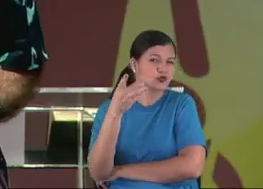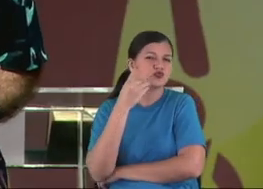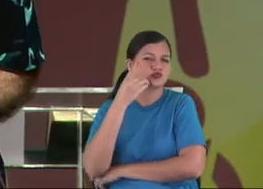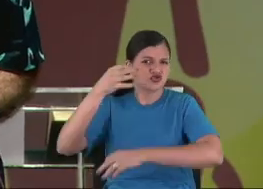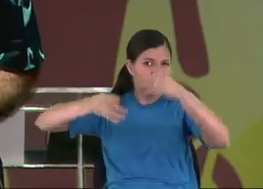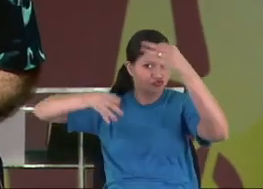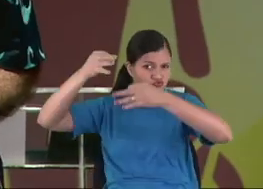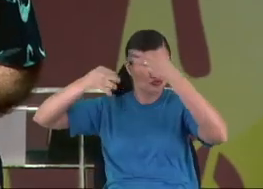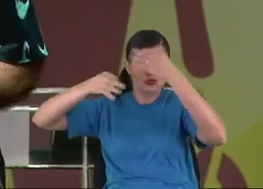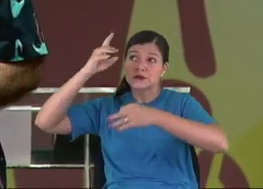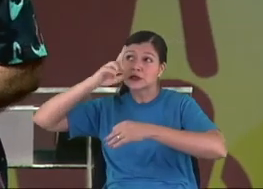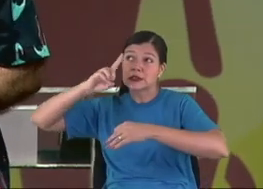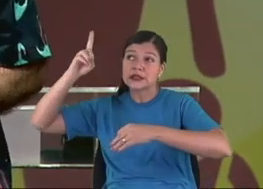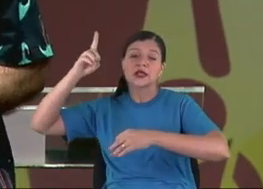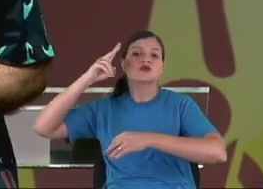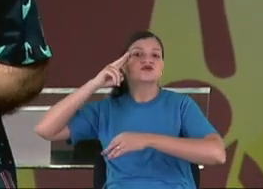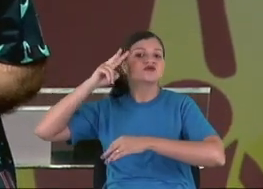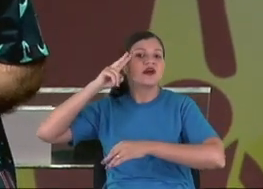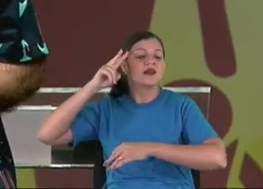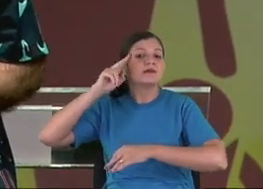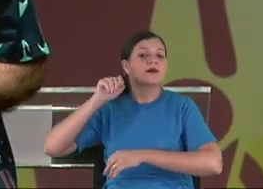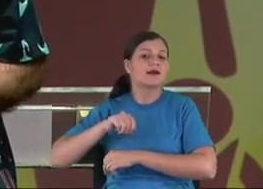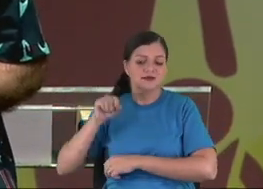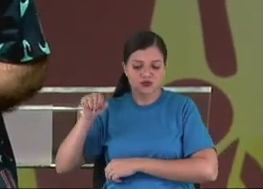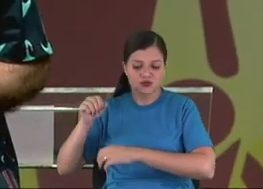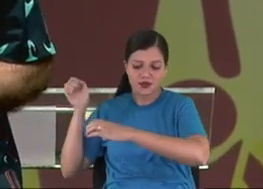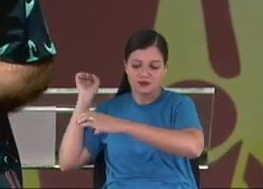lembrar do cesto de lixo.